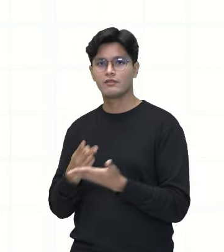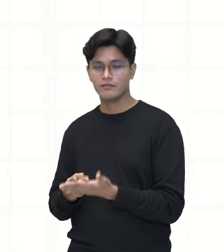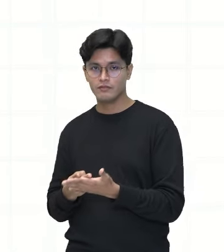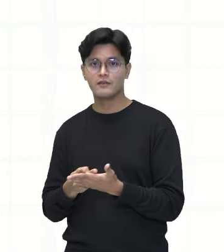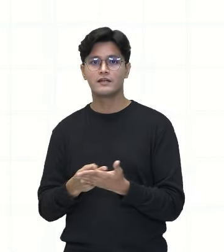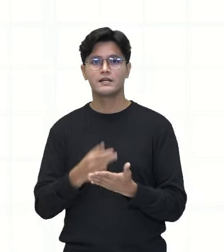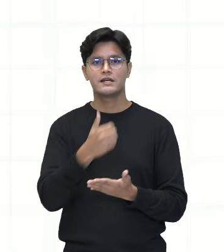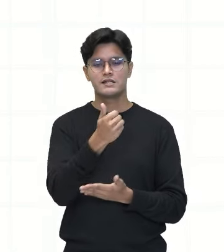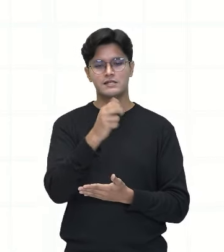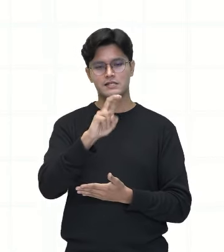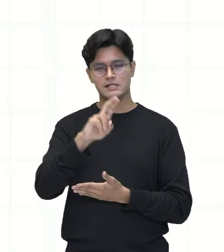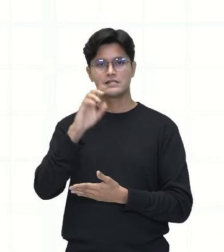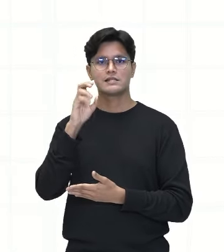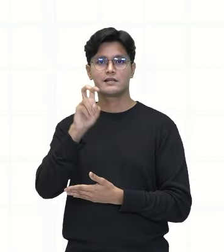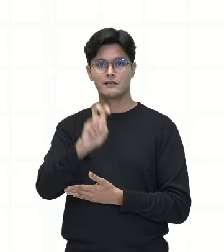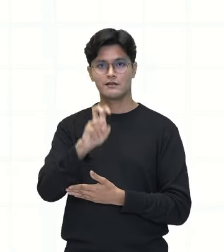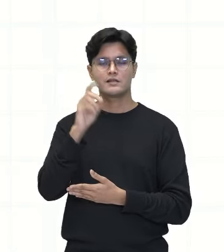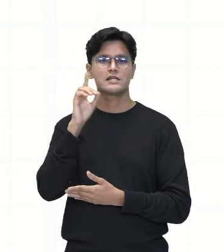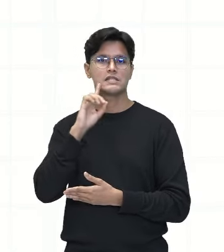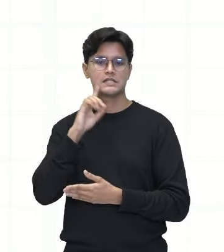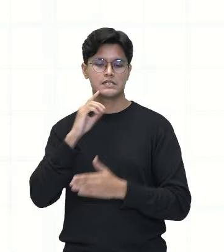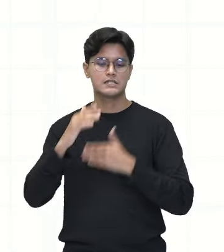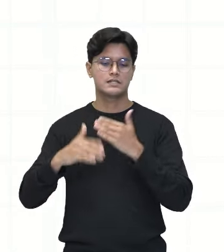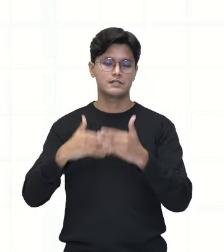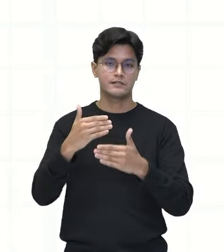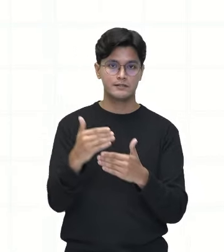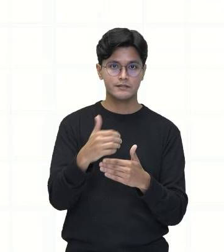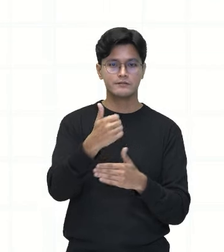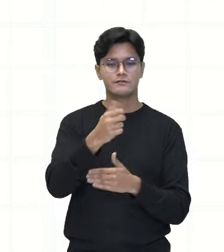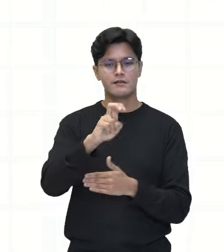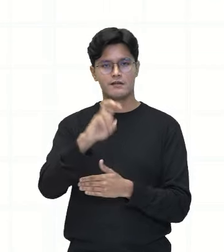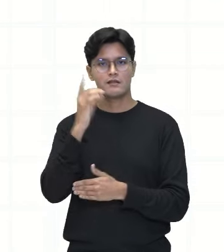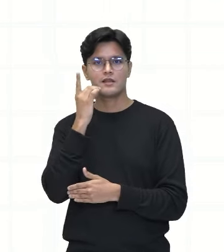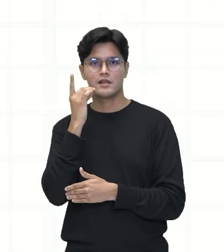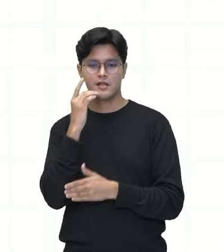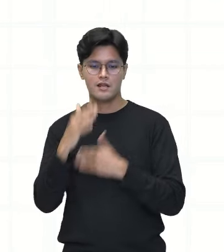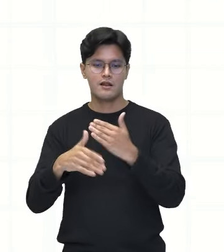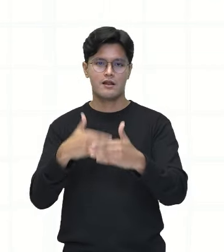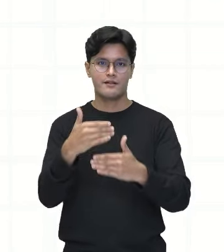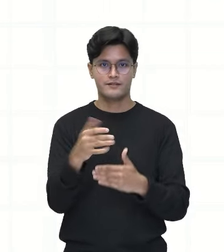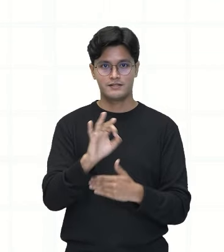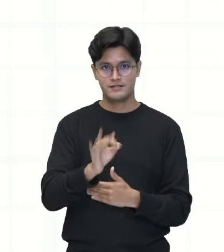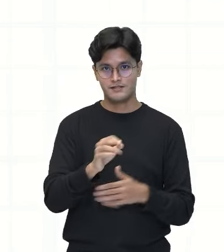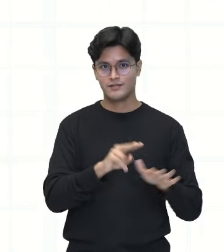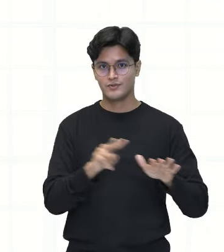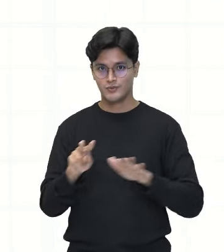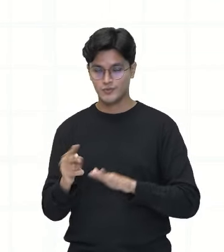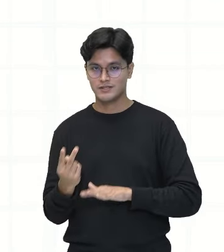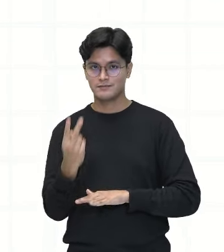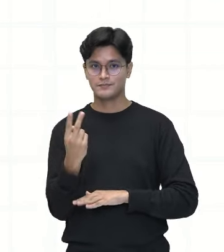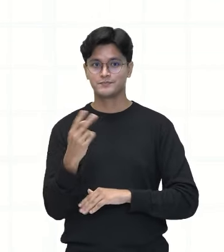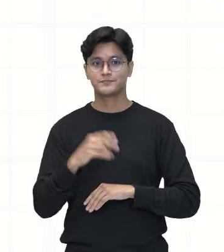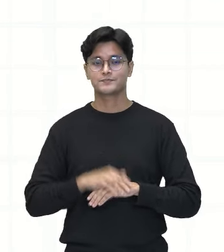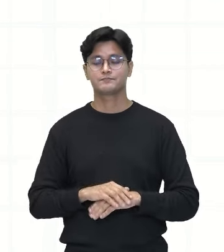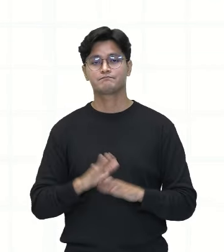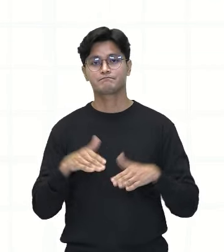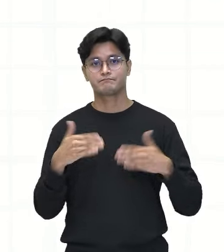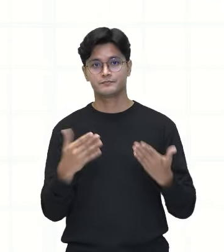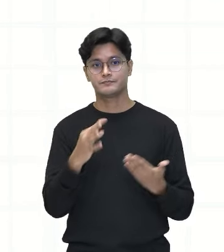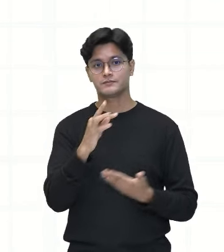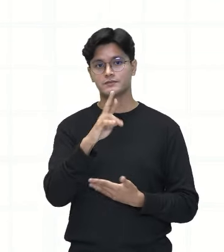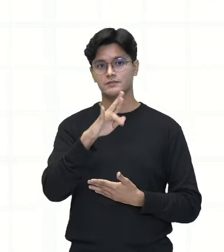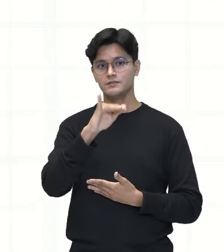por isso que é o bi aí. E o tri, o que significa o tri? Significa 3, porque o triathlon